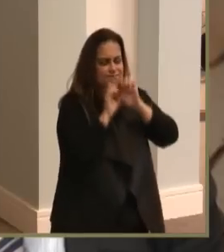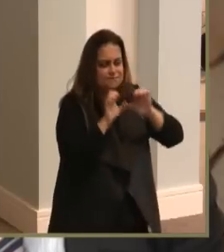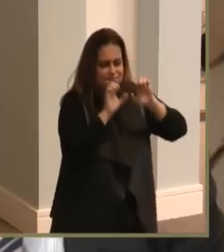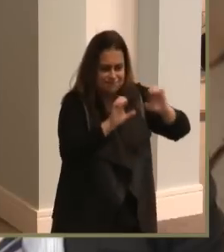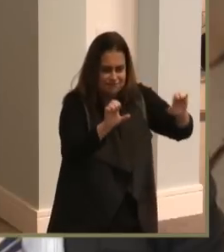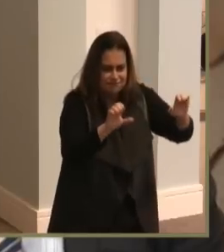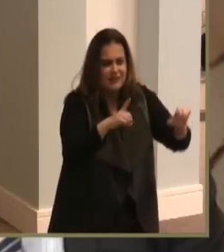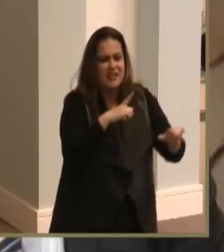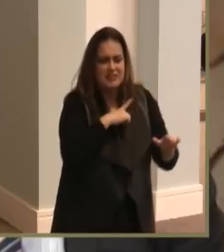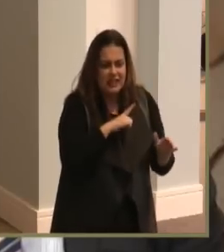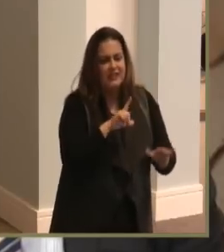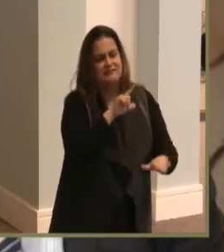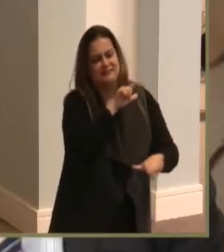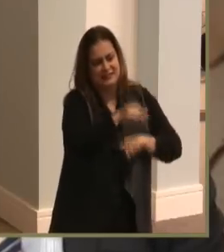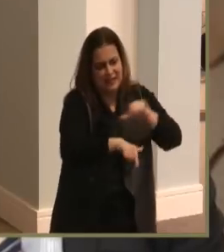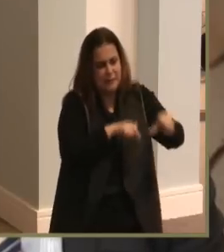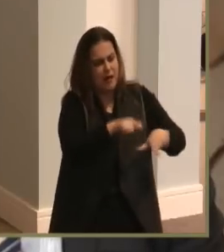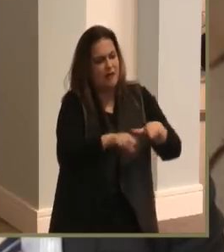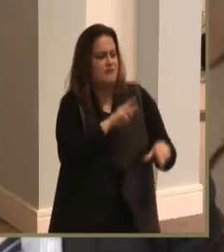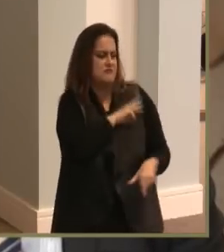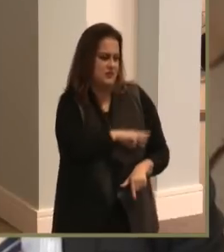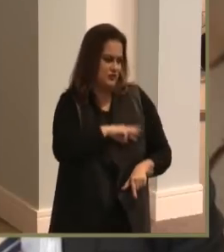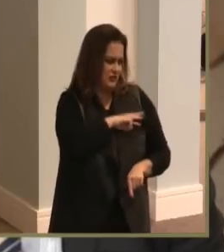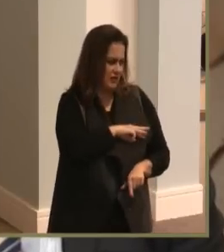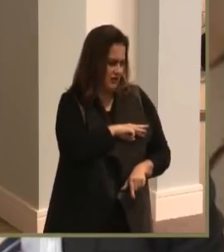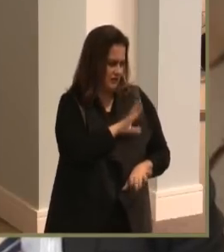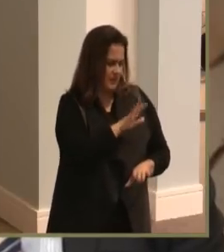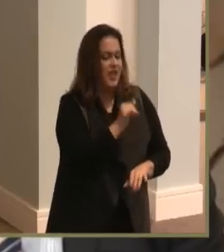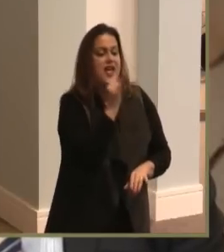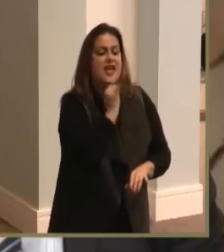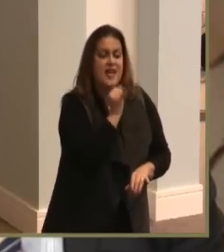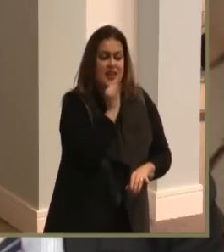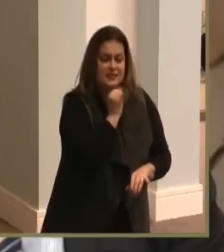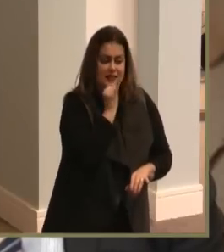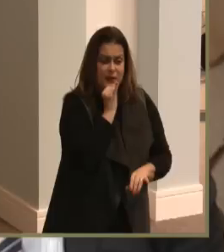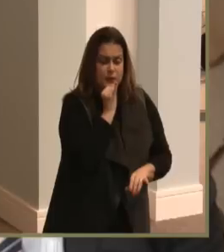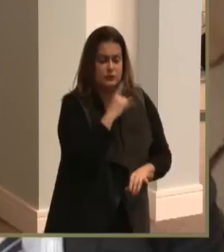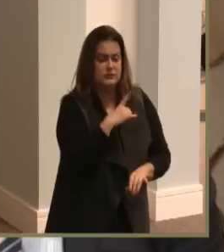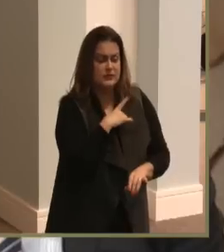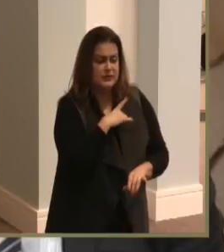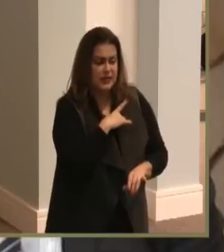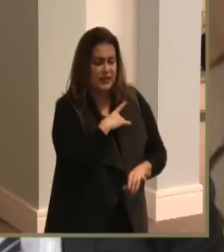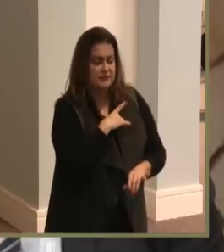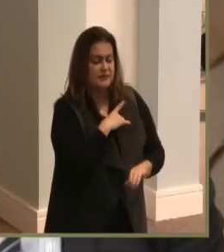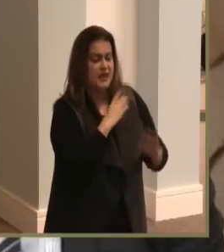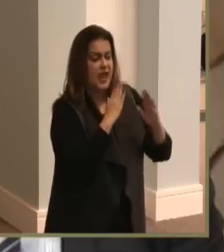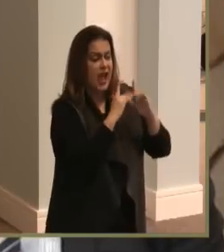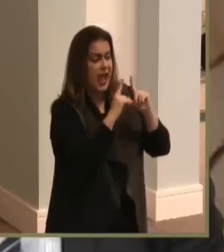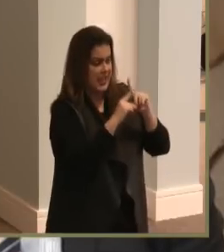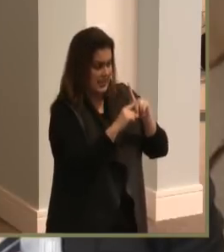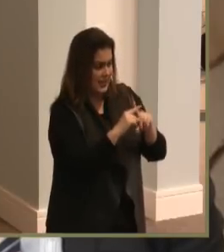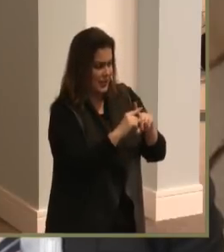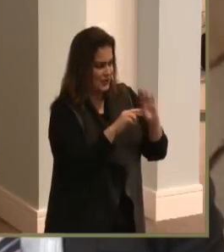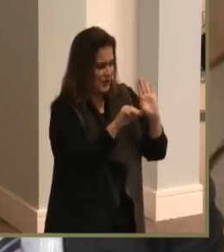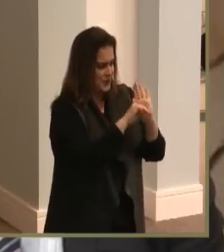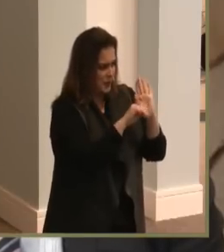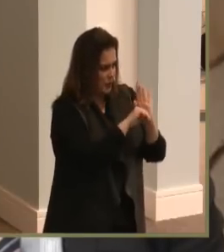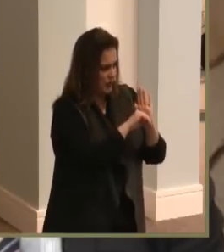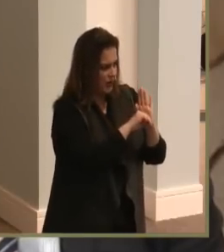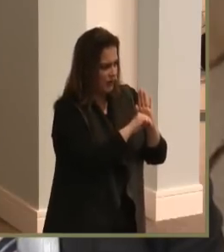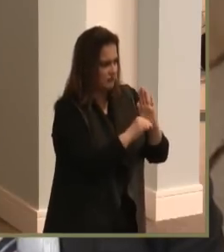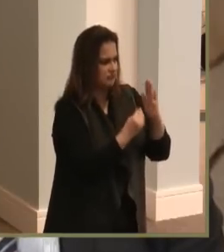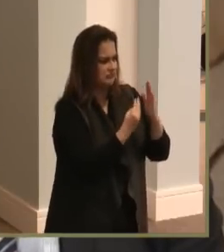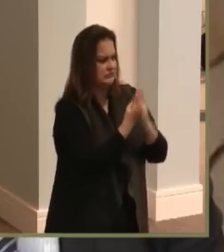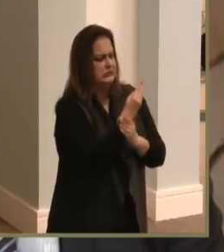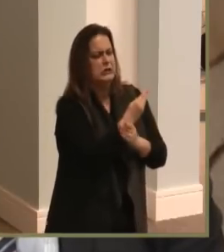ações missionárias. Nós temos, por exemplo, na ação missionária, a presença da Igreja Memorial em vários lugares, Albânia,